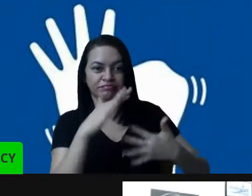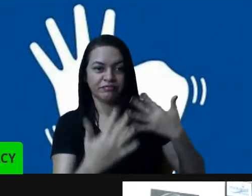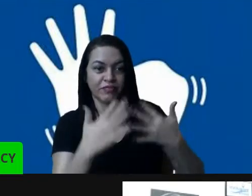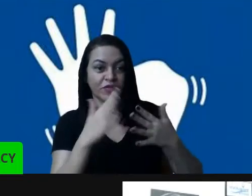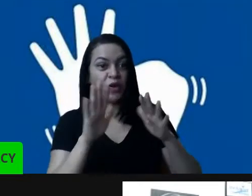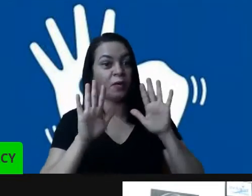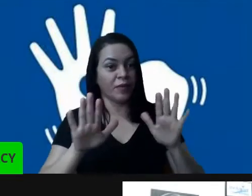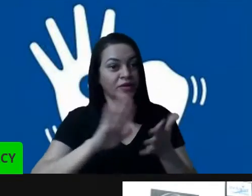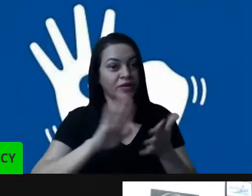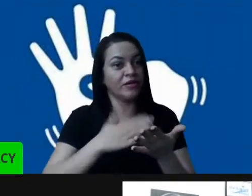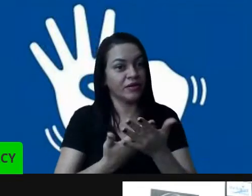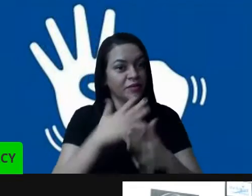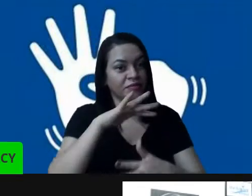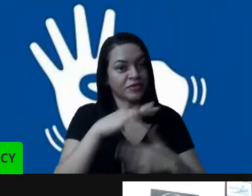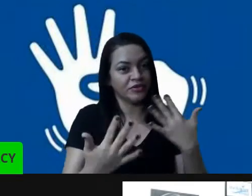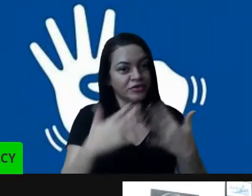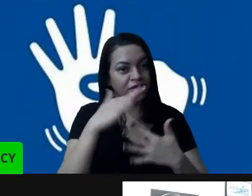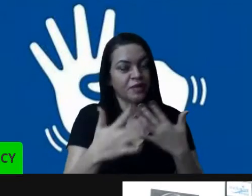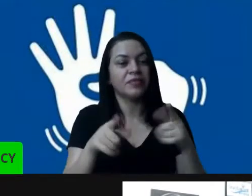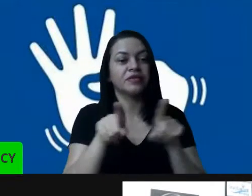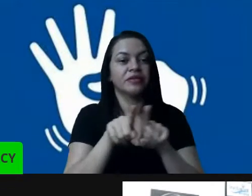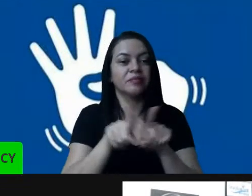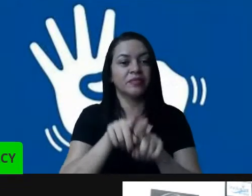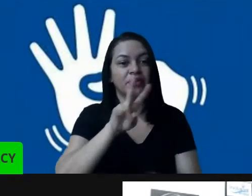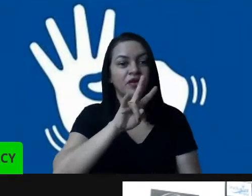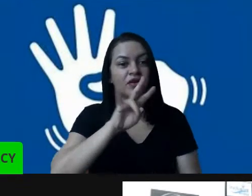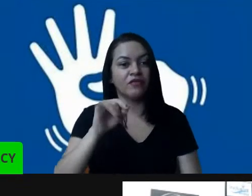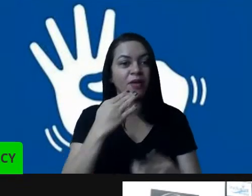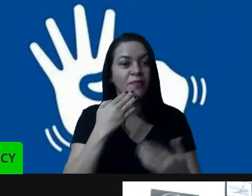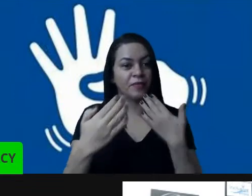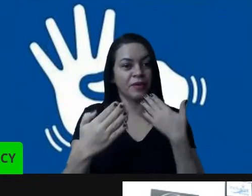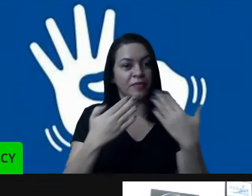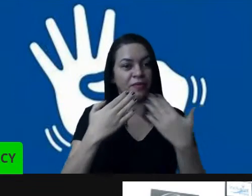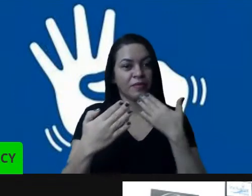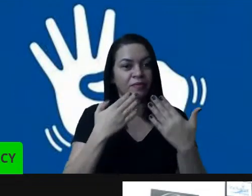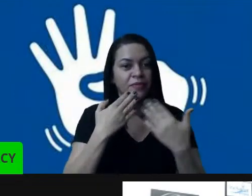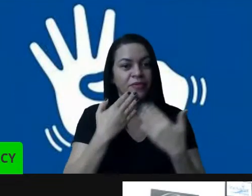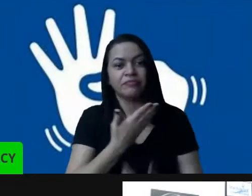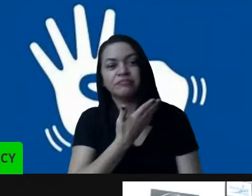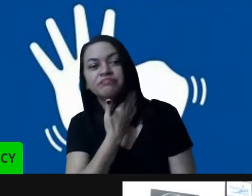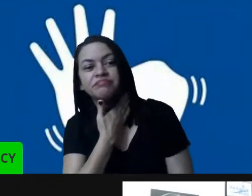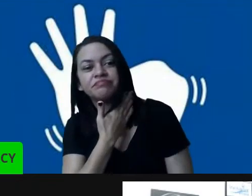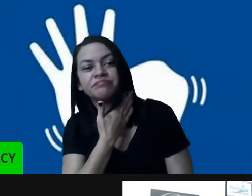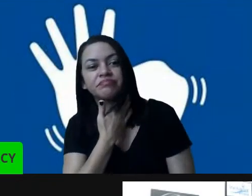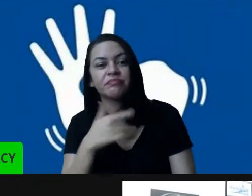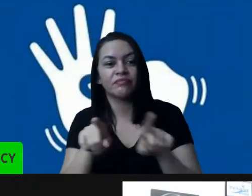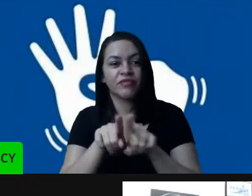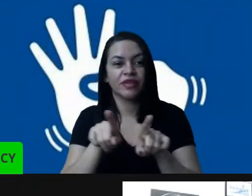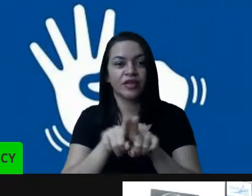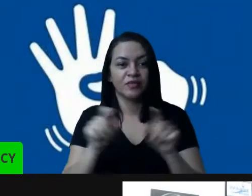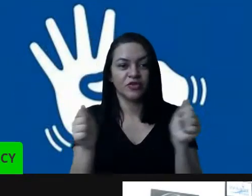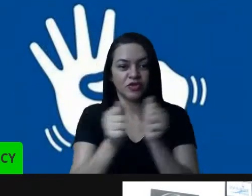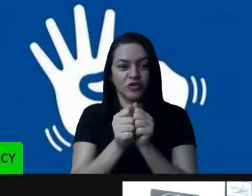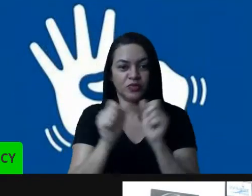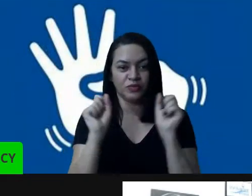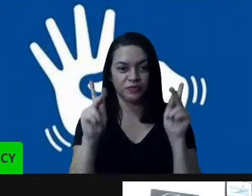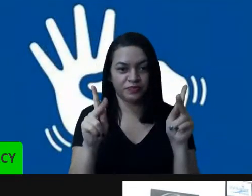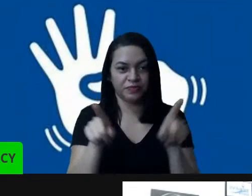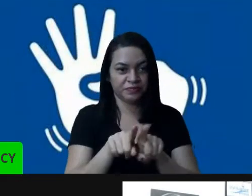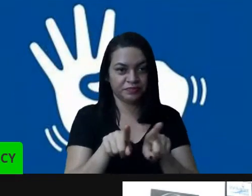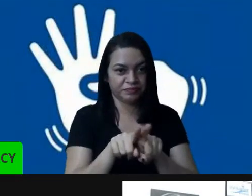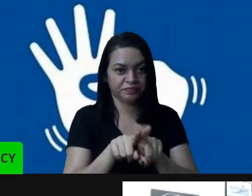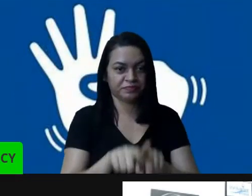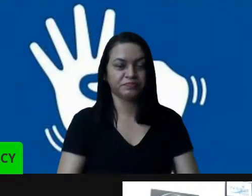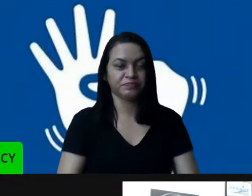Libras ela também vai ser a nossa batedora de papo, né? A gente vai bater um papo com ela também. Então